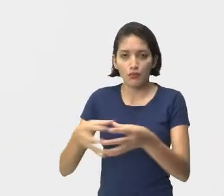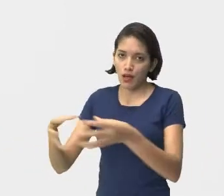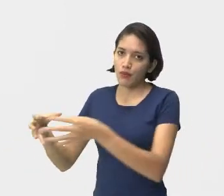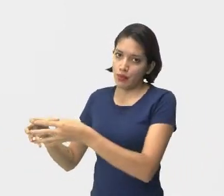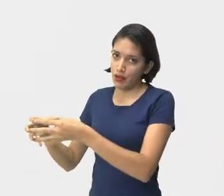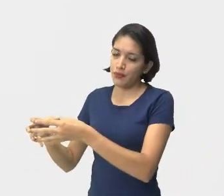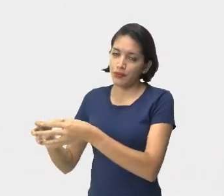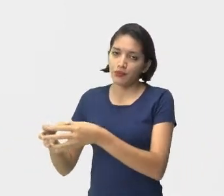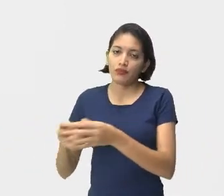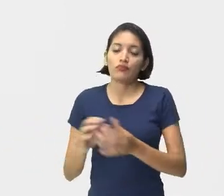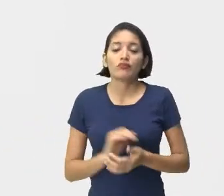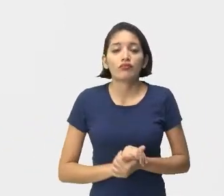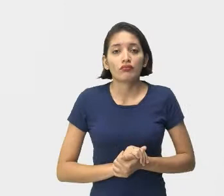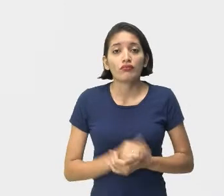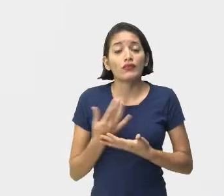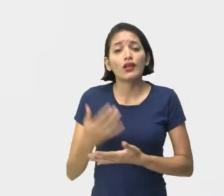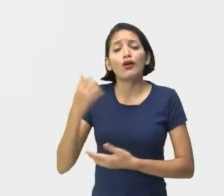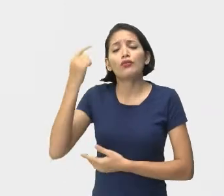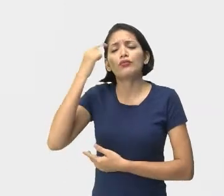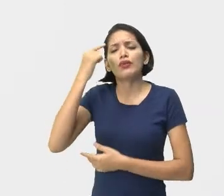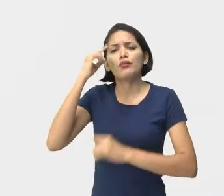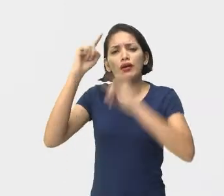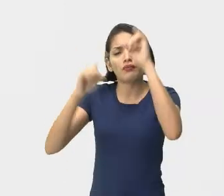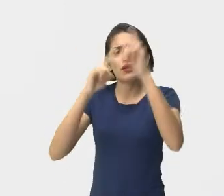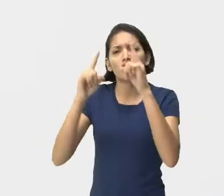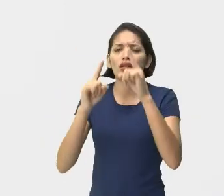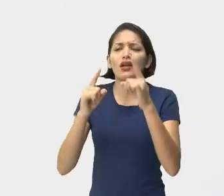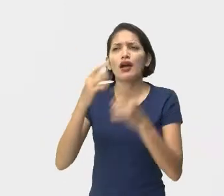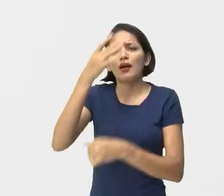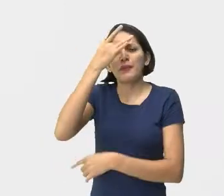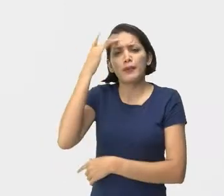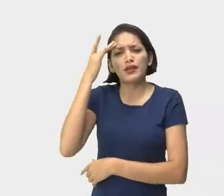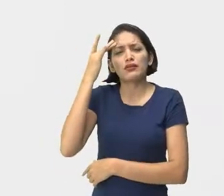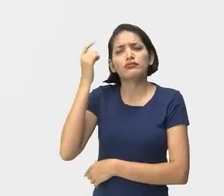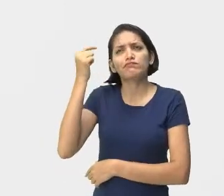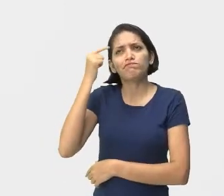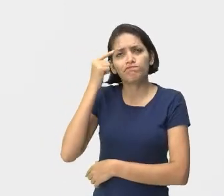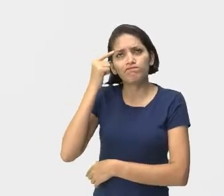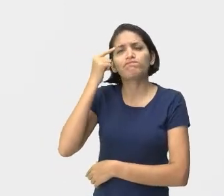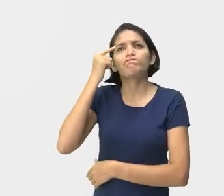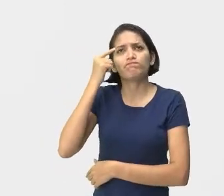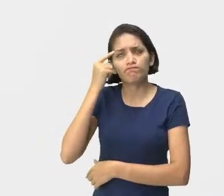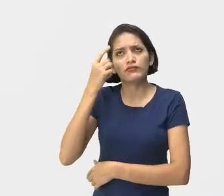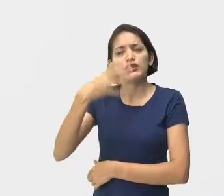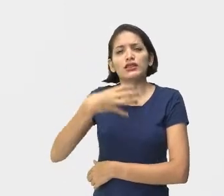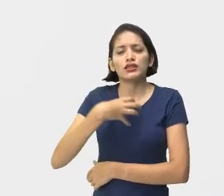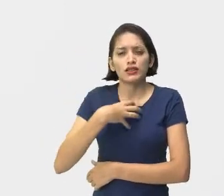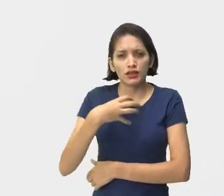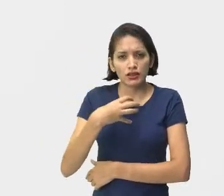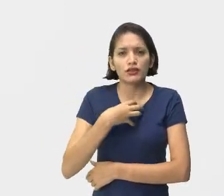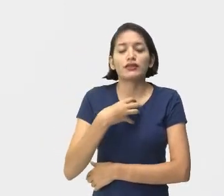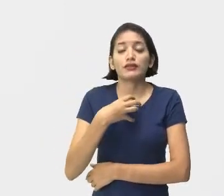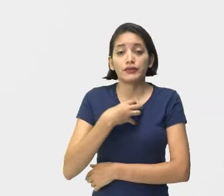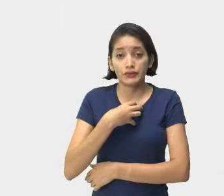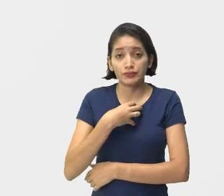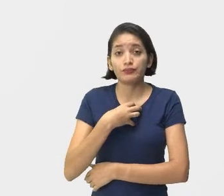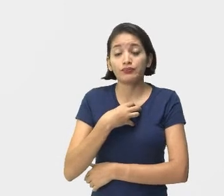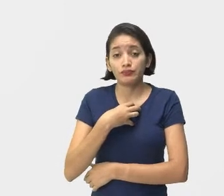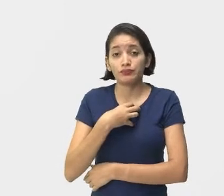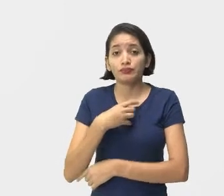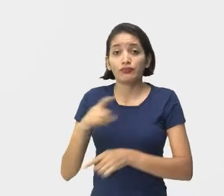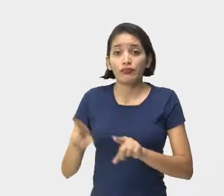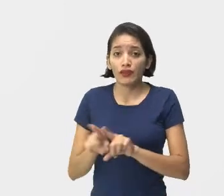um conjunto de ideias nas quais o indivíduo é levado a pensar, a sentir e